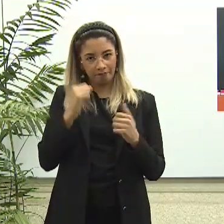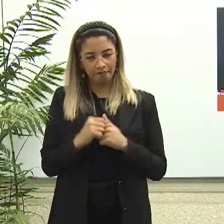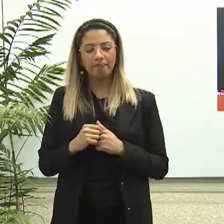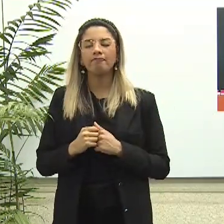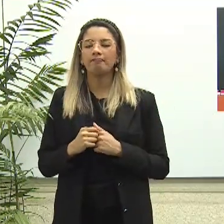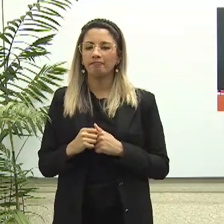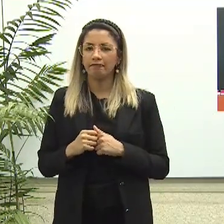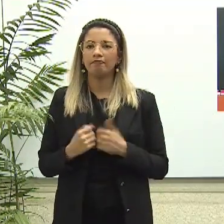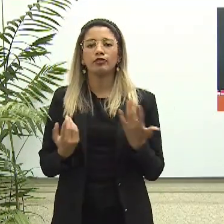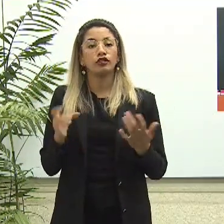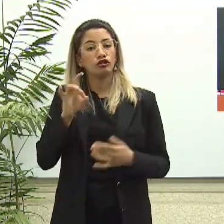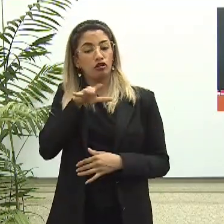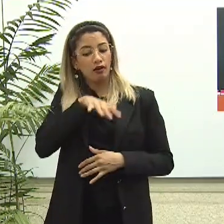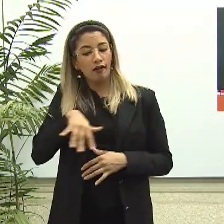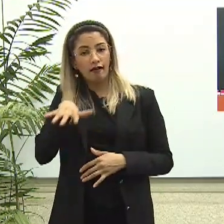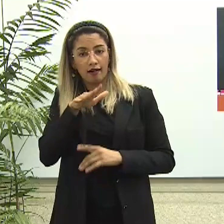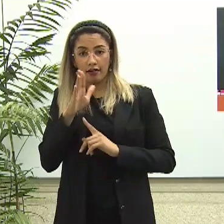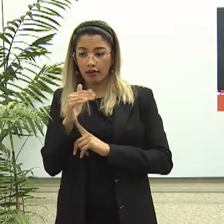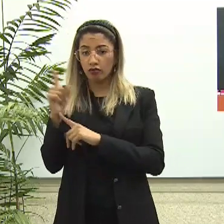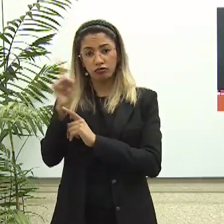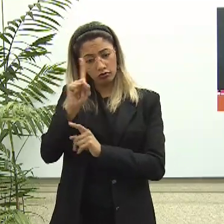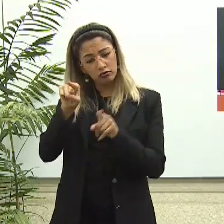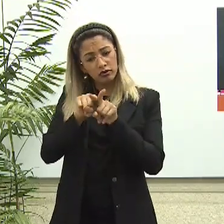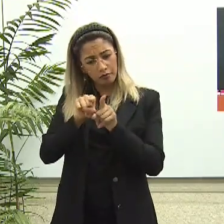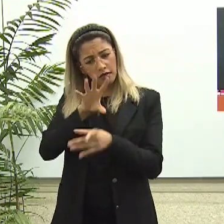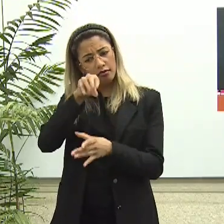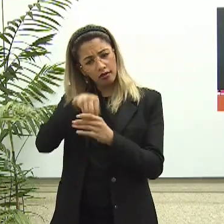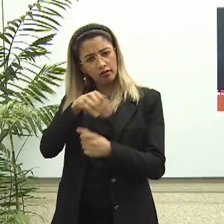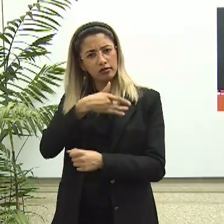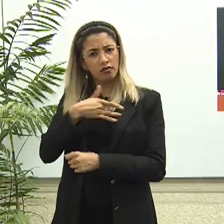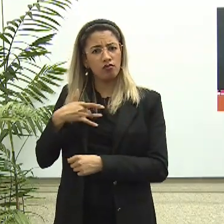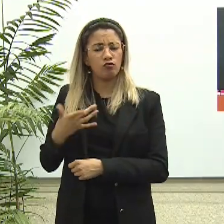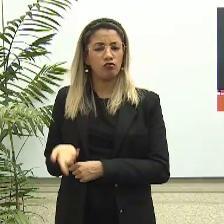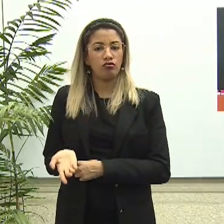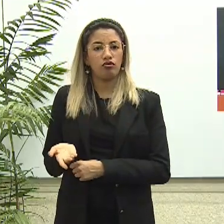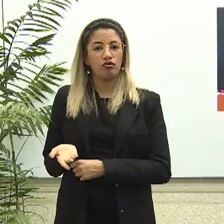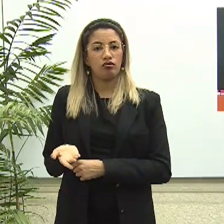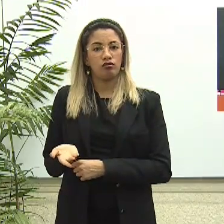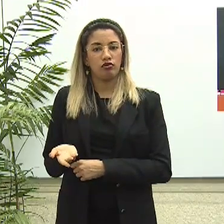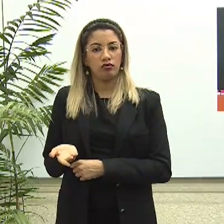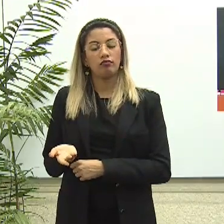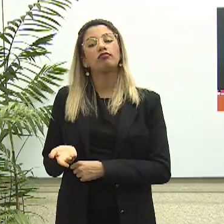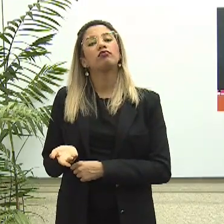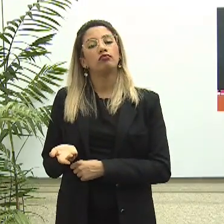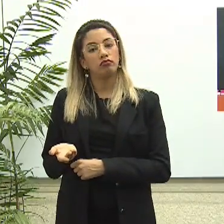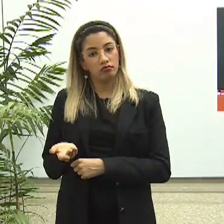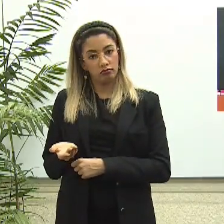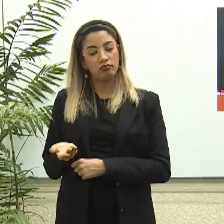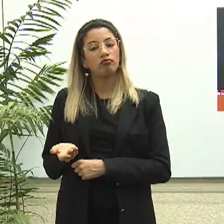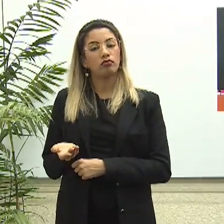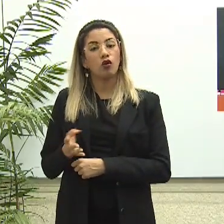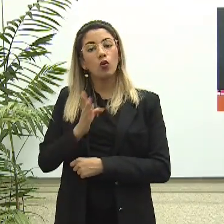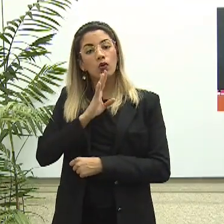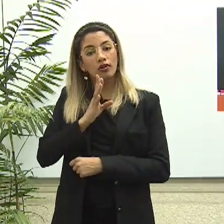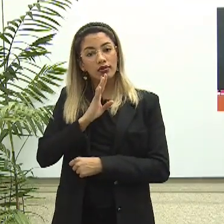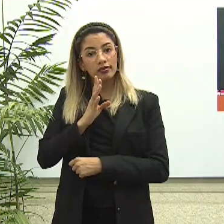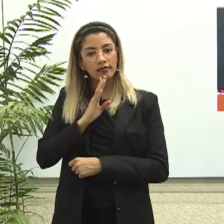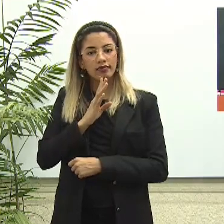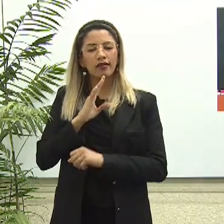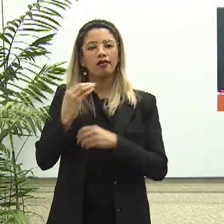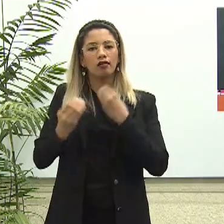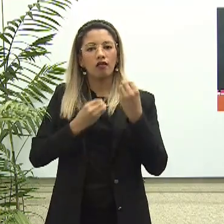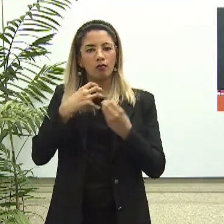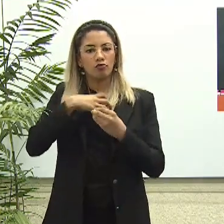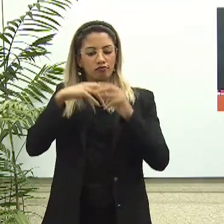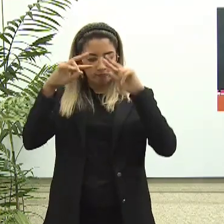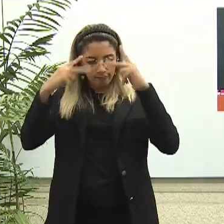essencial não só na área da tecnologia mas da Saúde também quer dizer a a importância da formação humana humanística